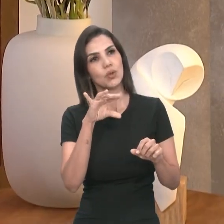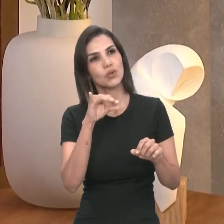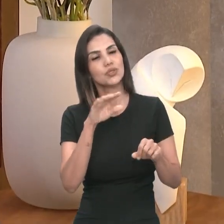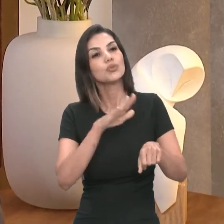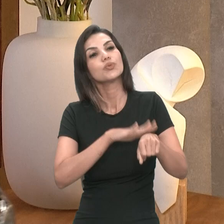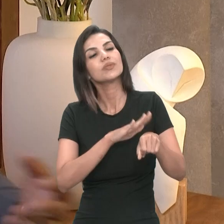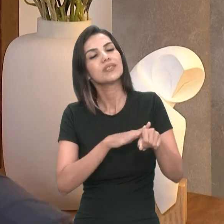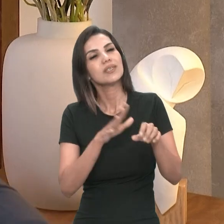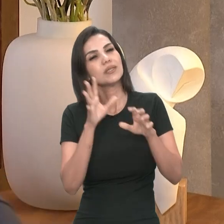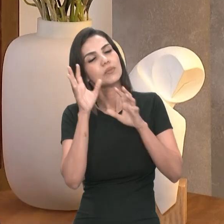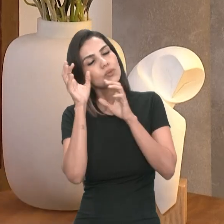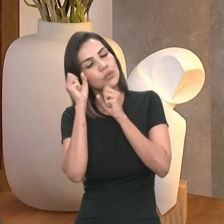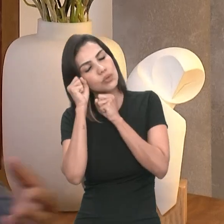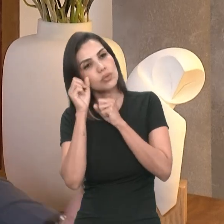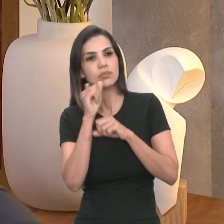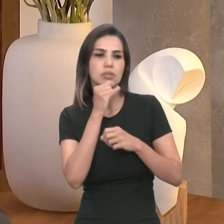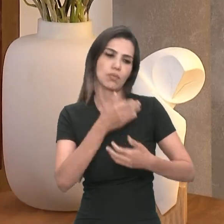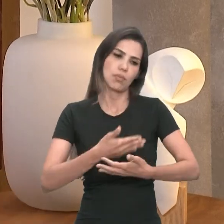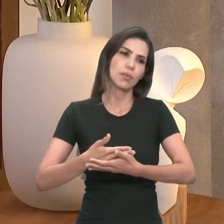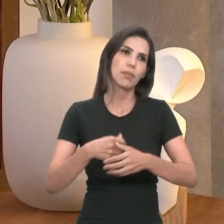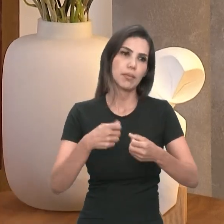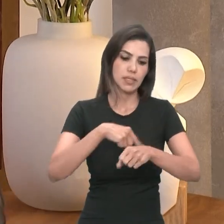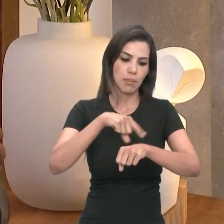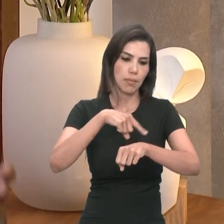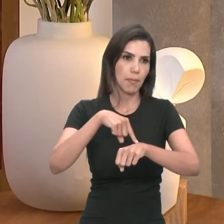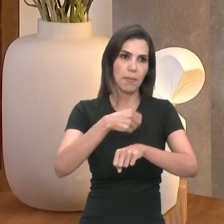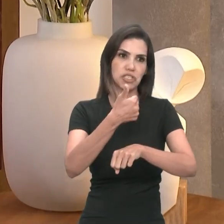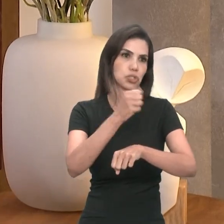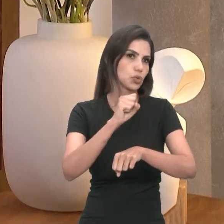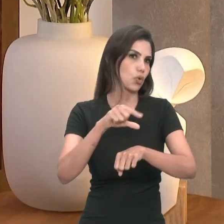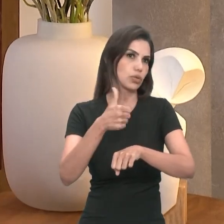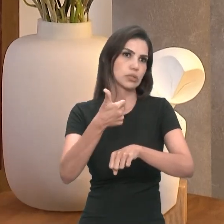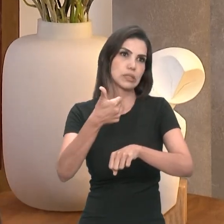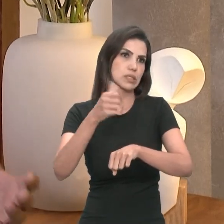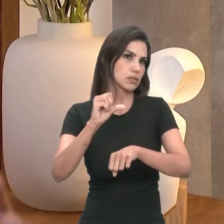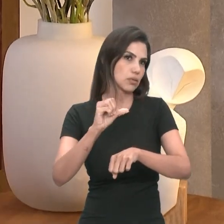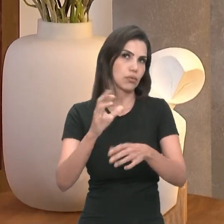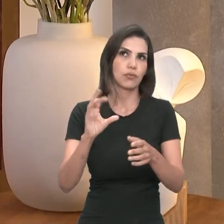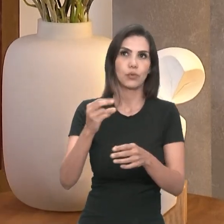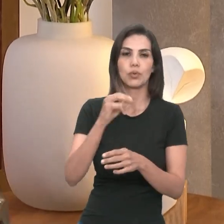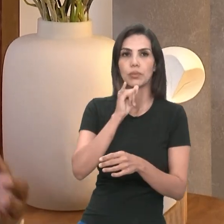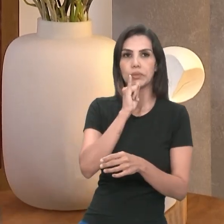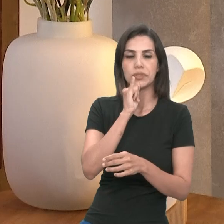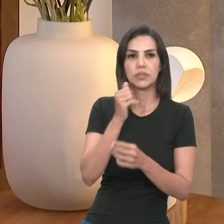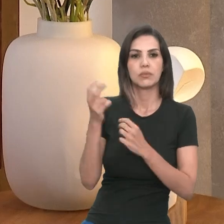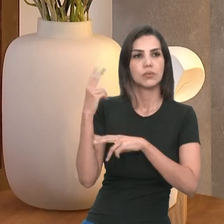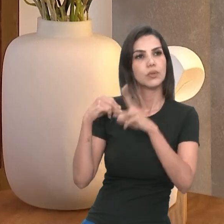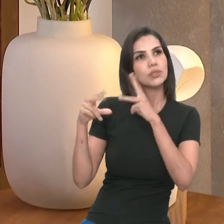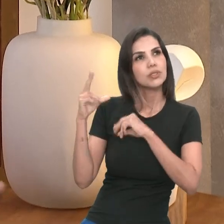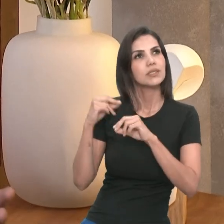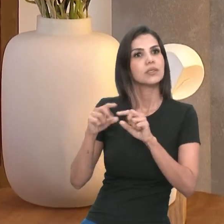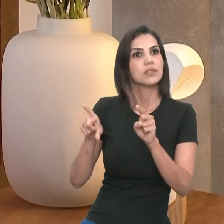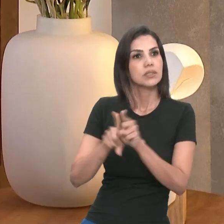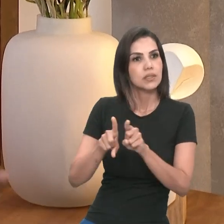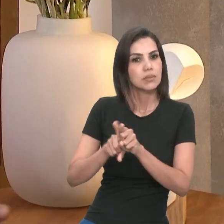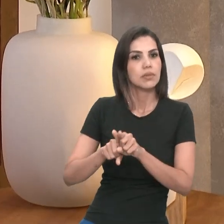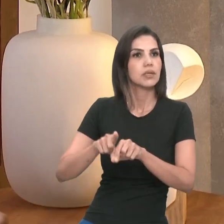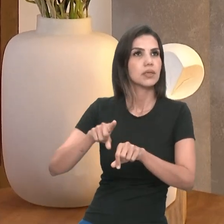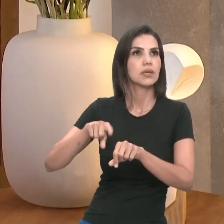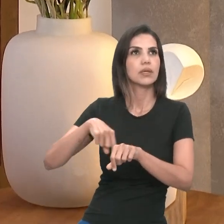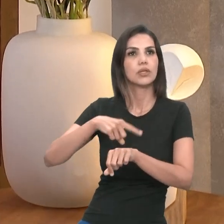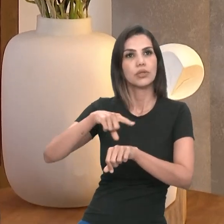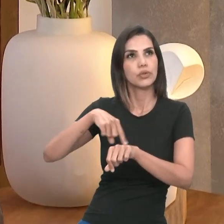bebês, precisam de ter 18, 19 horas de sono, né? Um adolescente começa a ter um pouco mais, né? 9